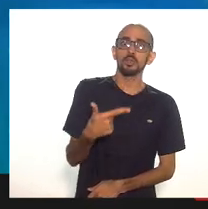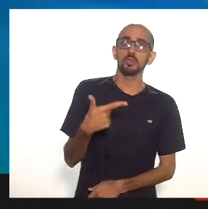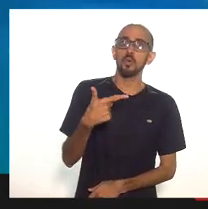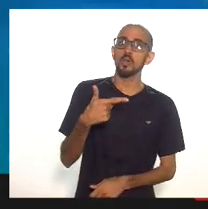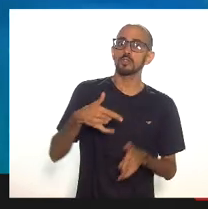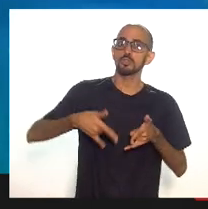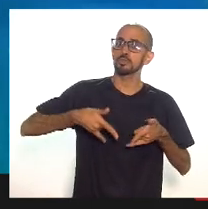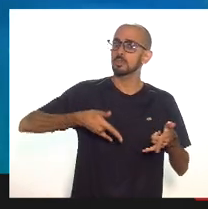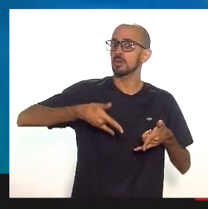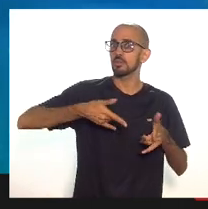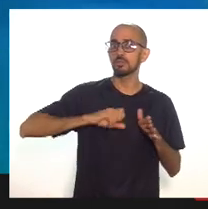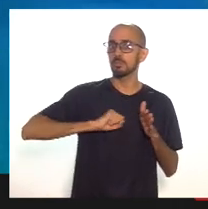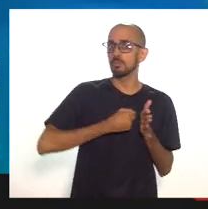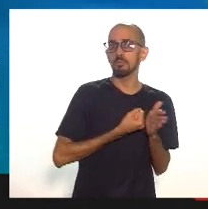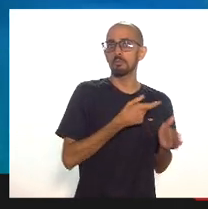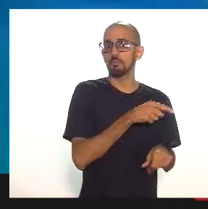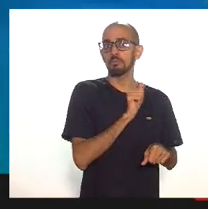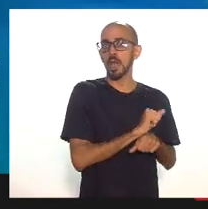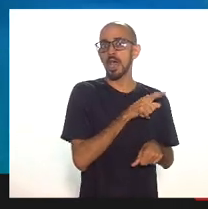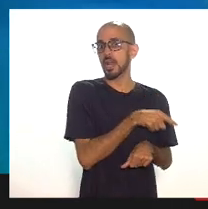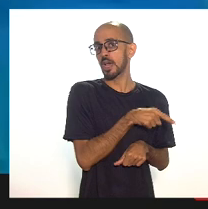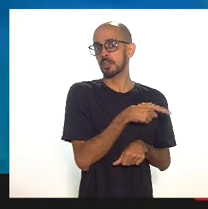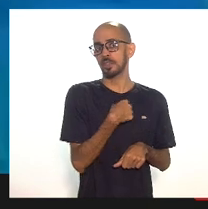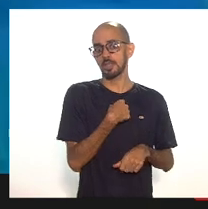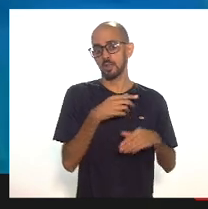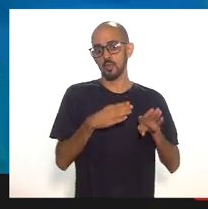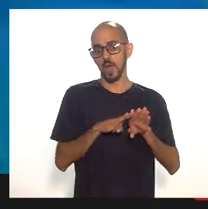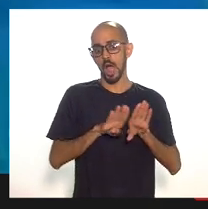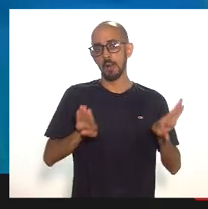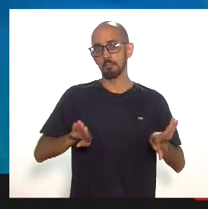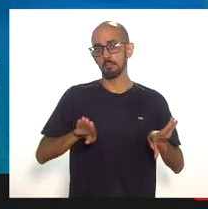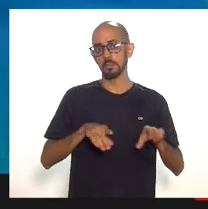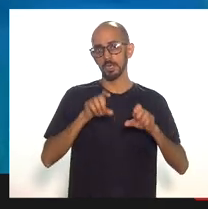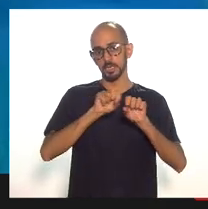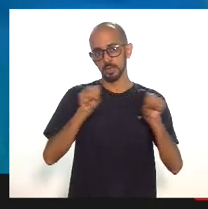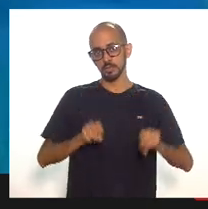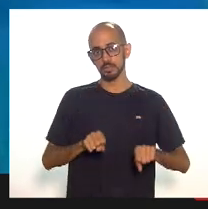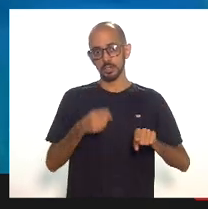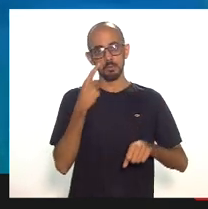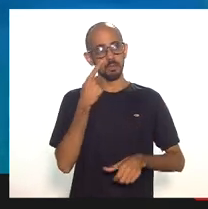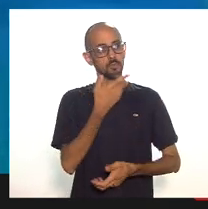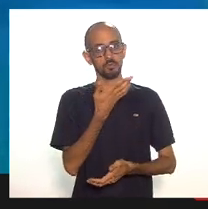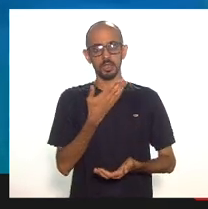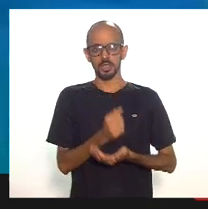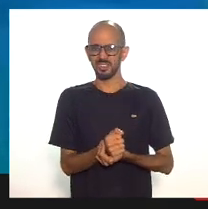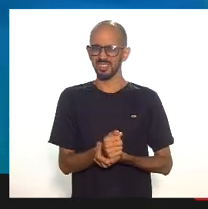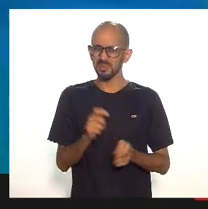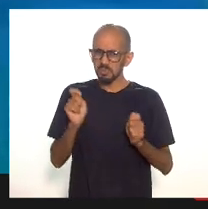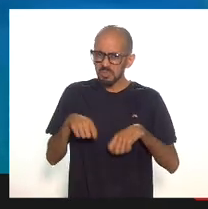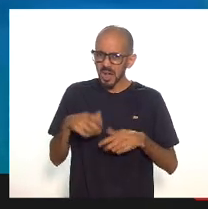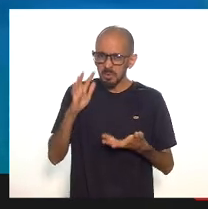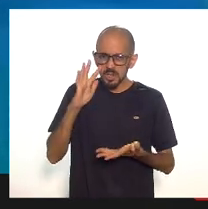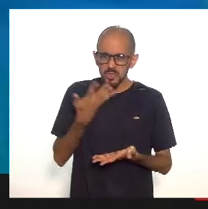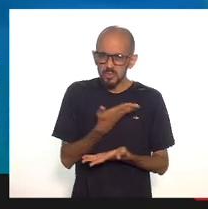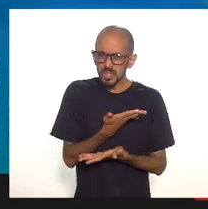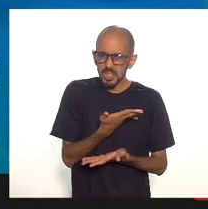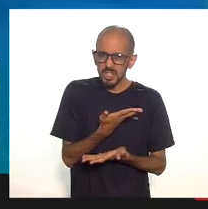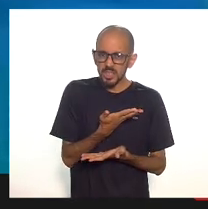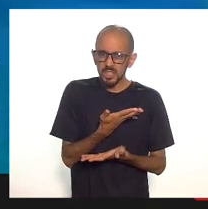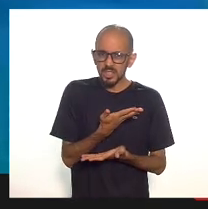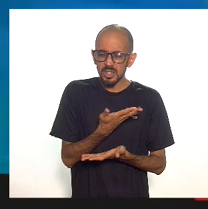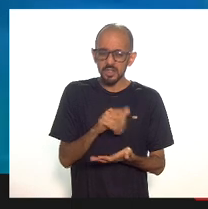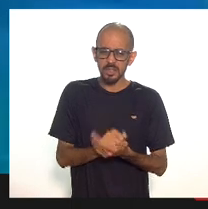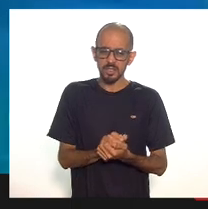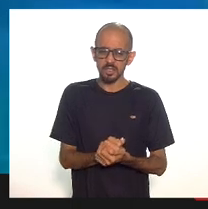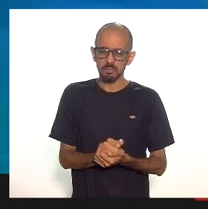fechados, tá nesse momento, abri agora e olhei no censo hospitalar. Não seria possível, pelo menos nesses hospitais, que se